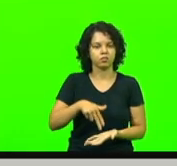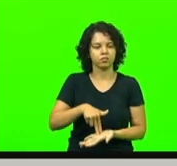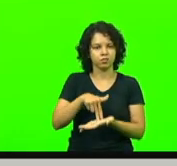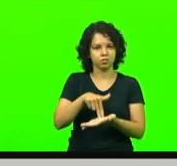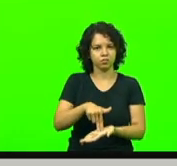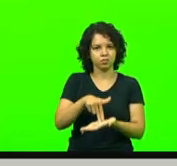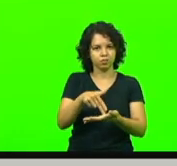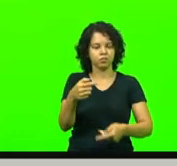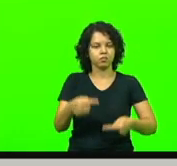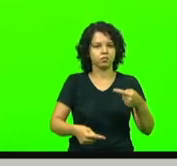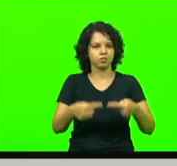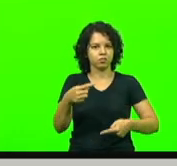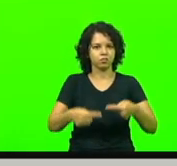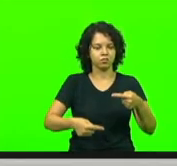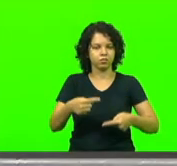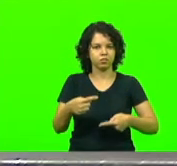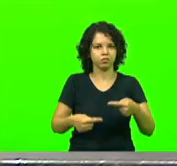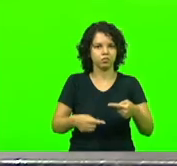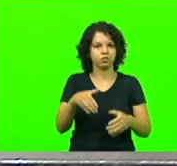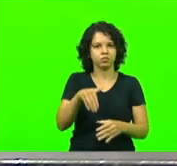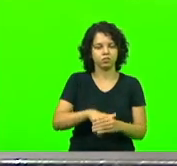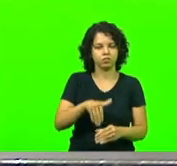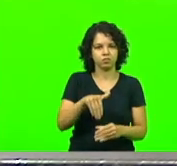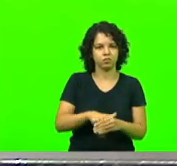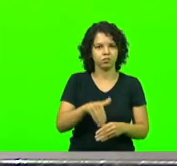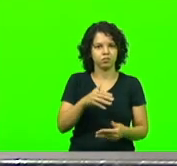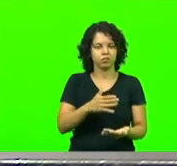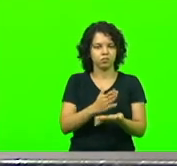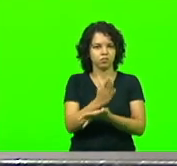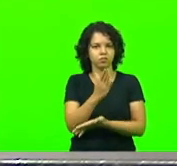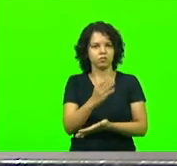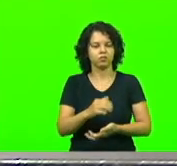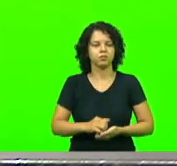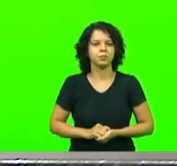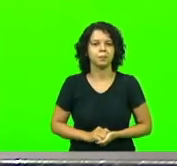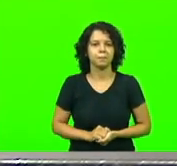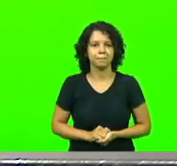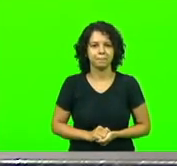Em discussão, em votação, aprovado.